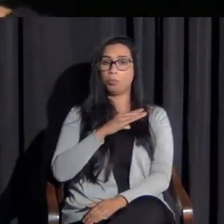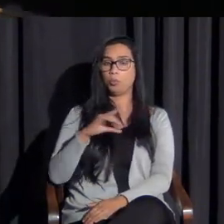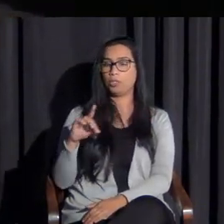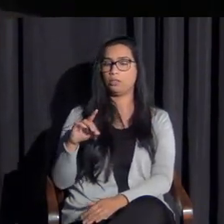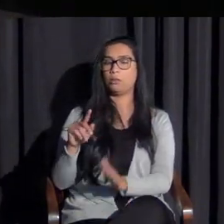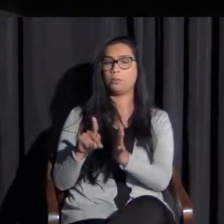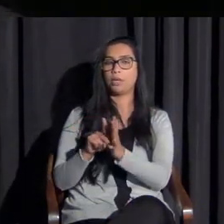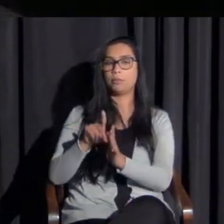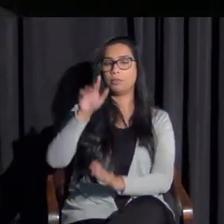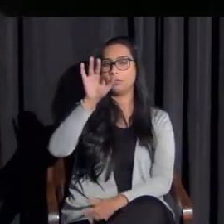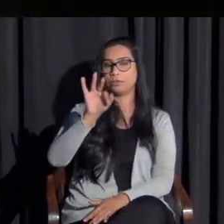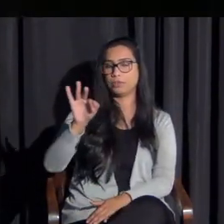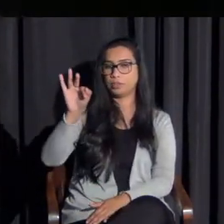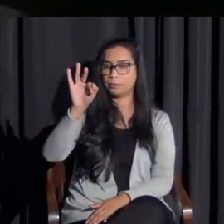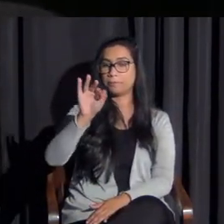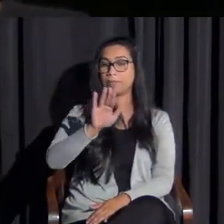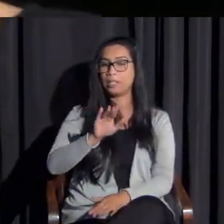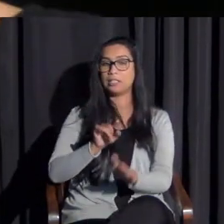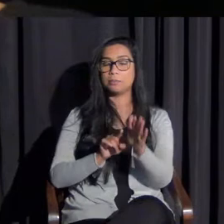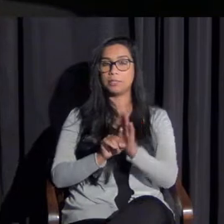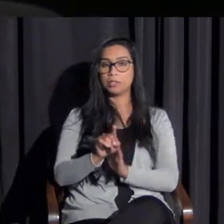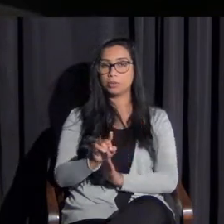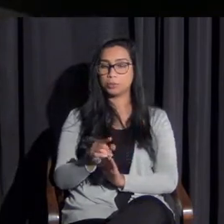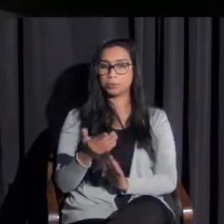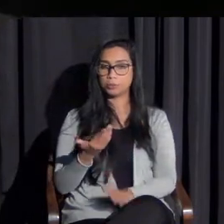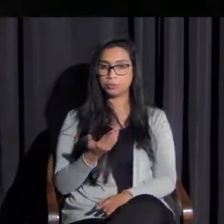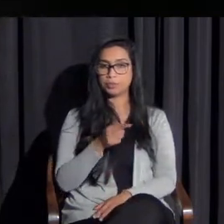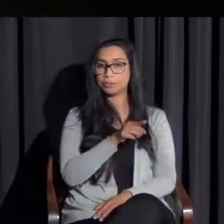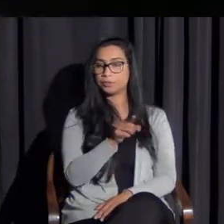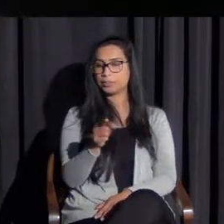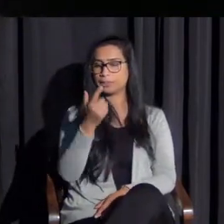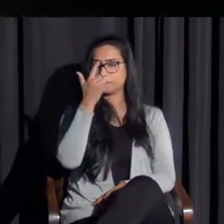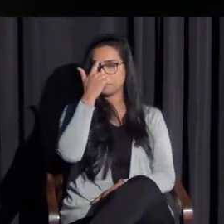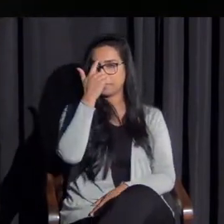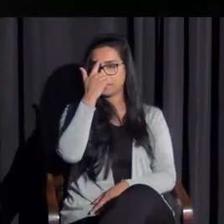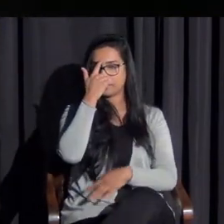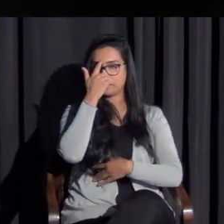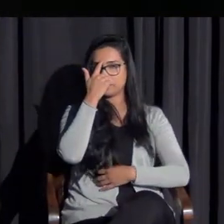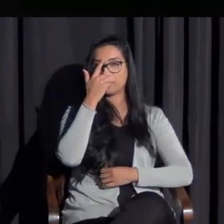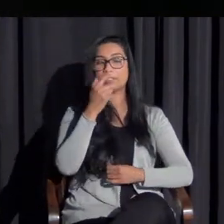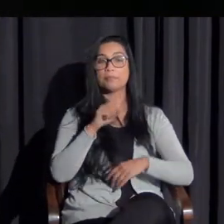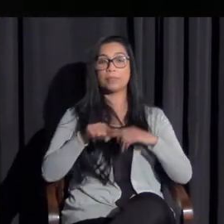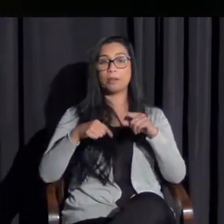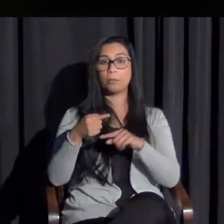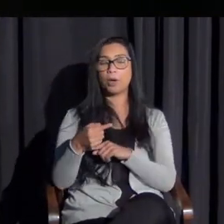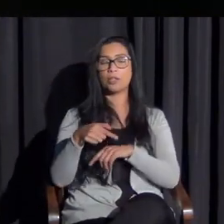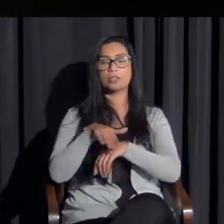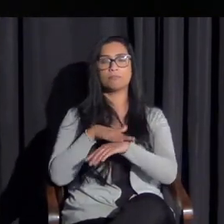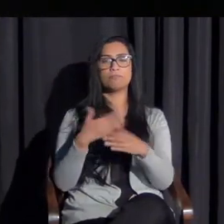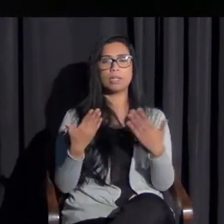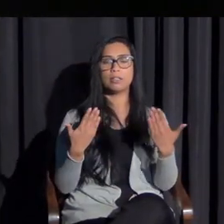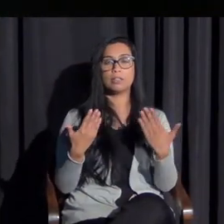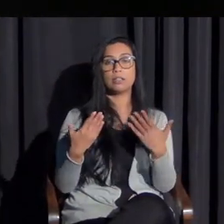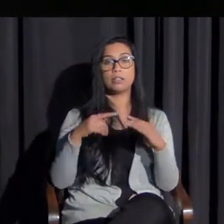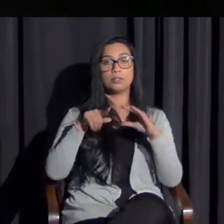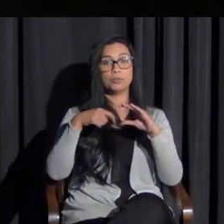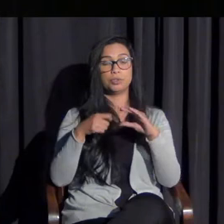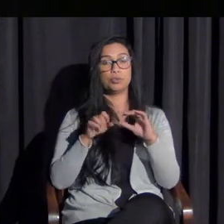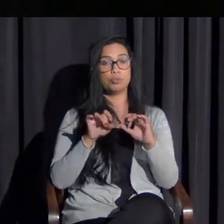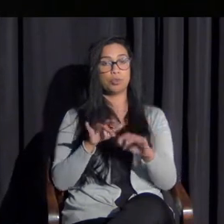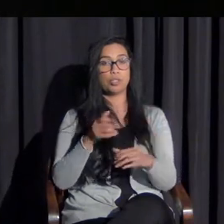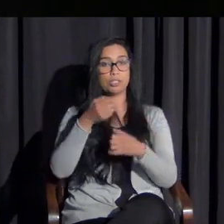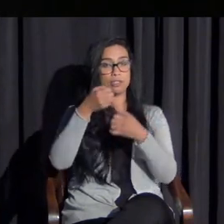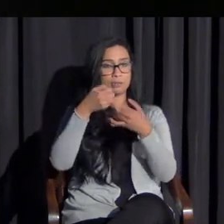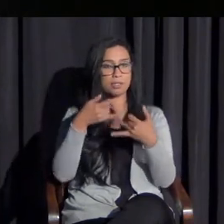Bom, uma pergunta, e aí vamos deixar para vocês, para a gente conversar depois também sobre o vídeo, né? Acho que queria só situar vocês e